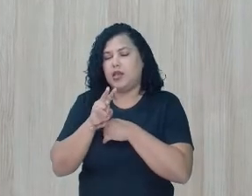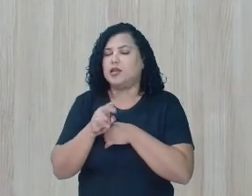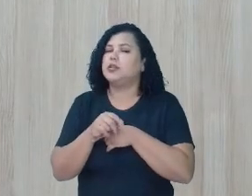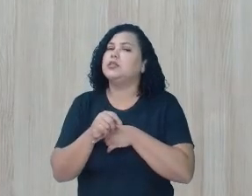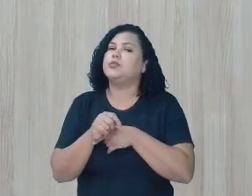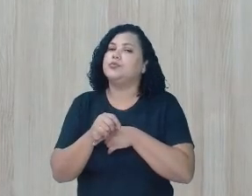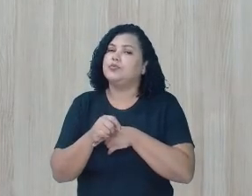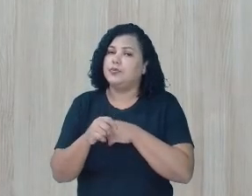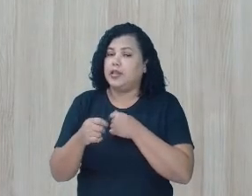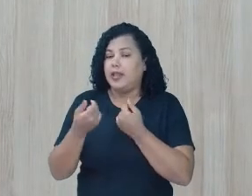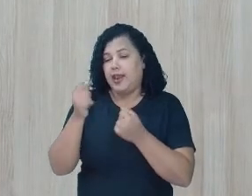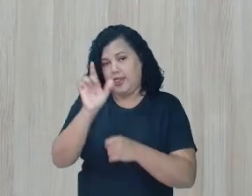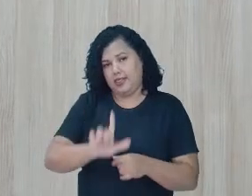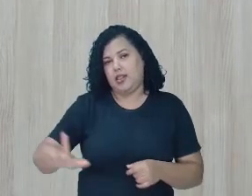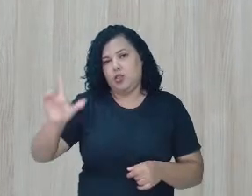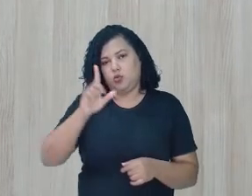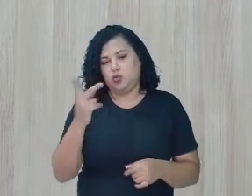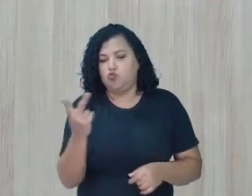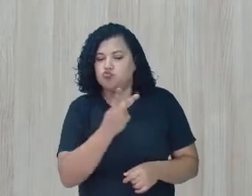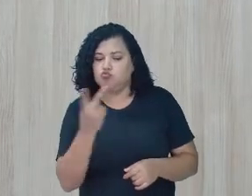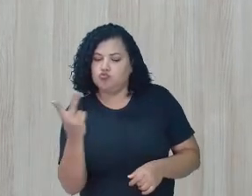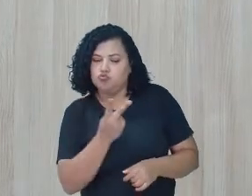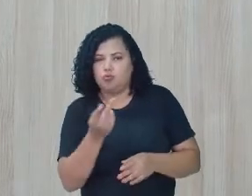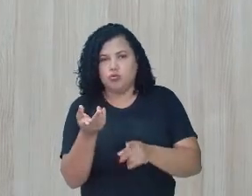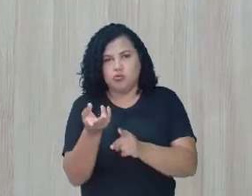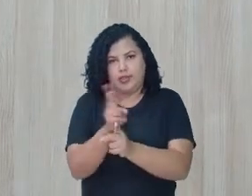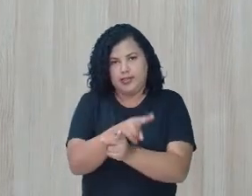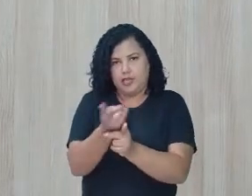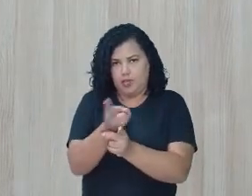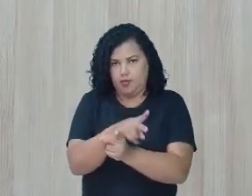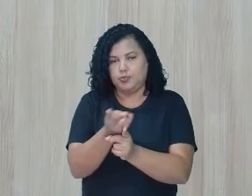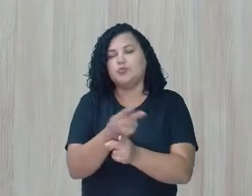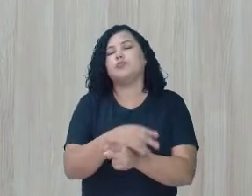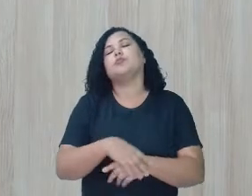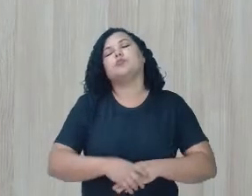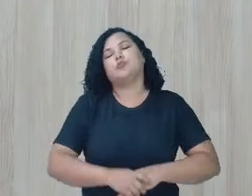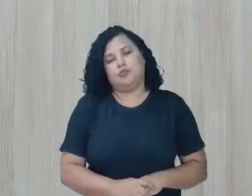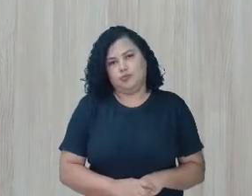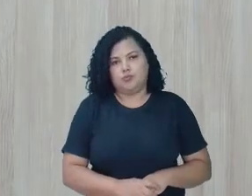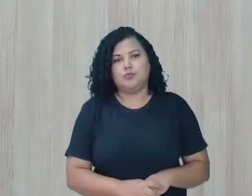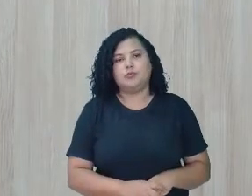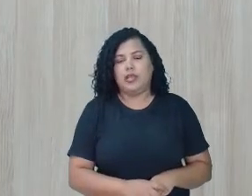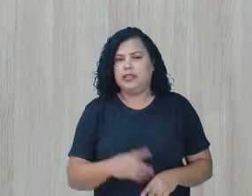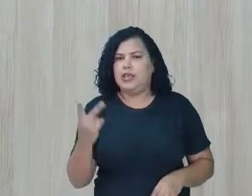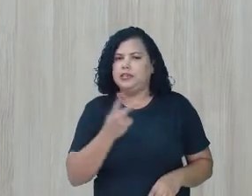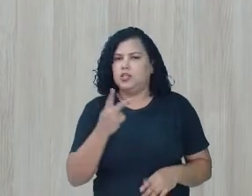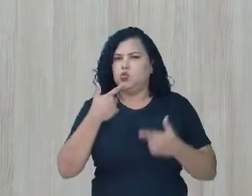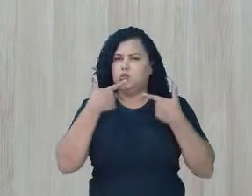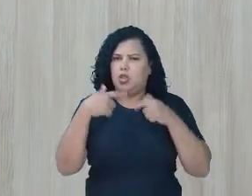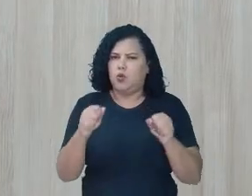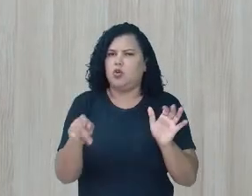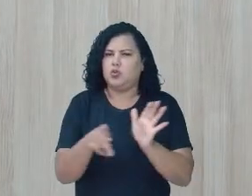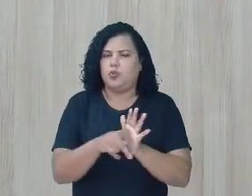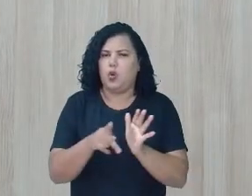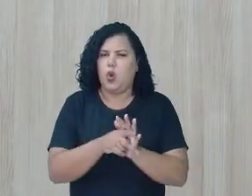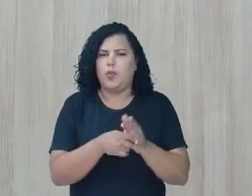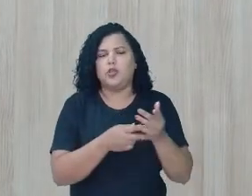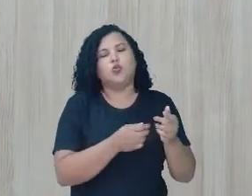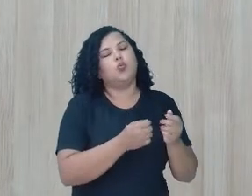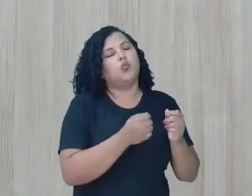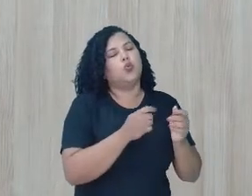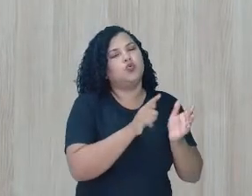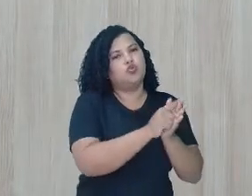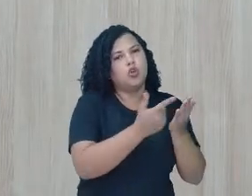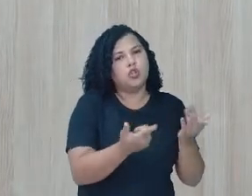ela vai emprestar da literatura. Então, ela é um texto muito potente justamente por ter essas duas linguagens conversando muito